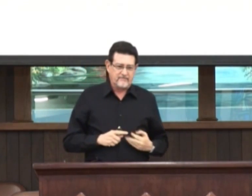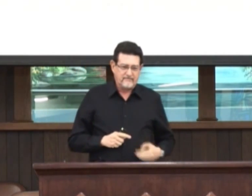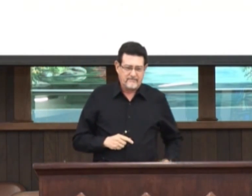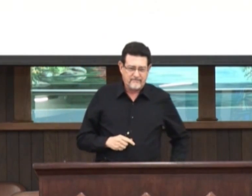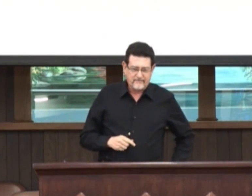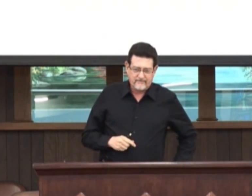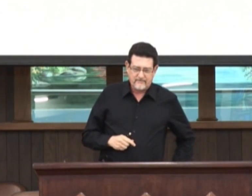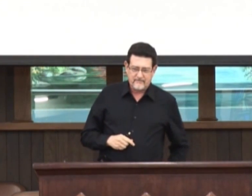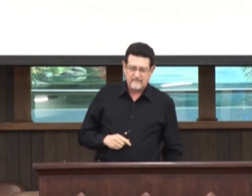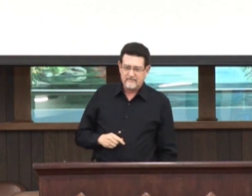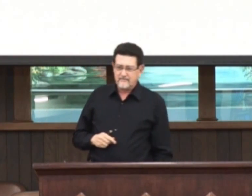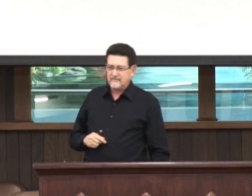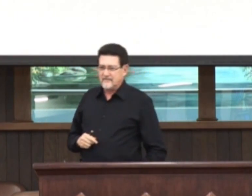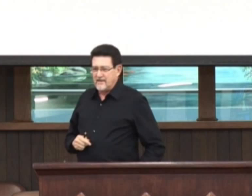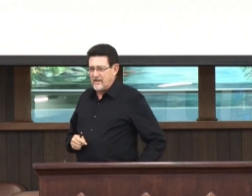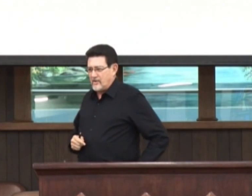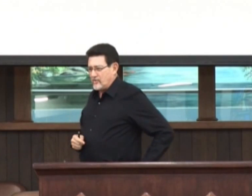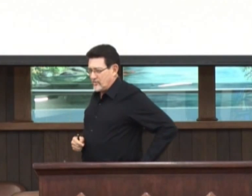queira.